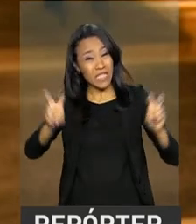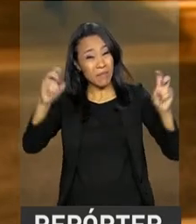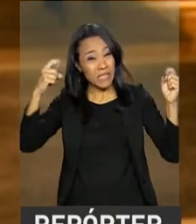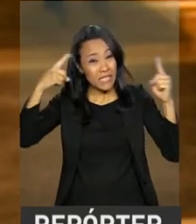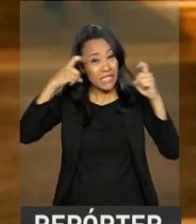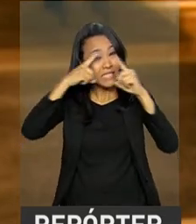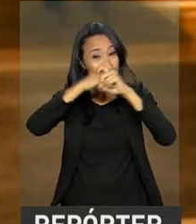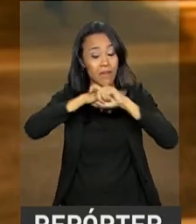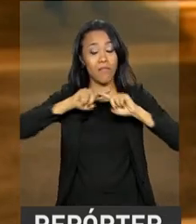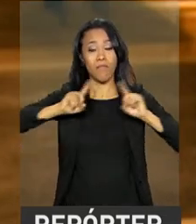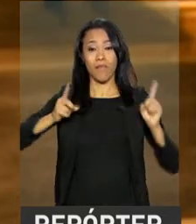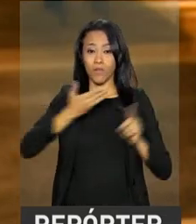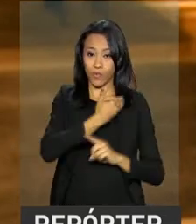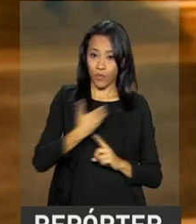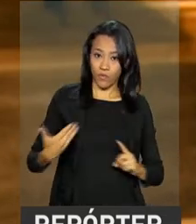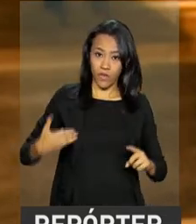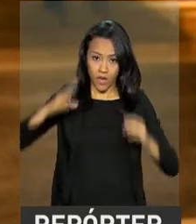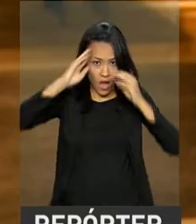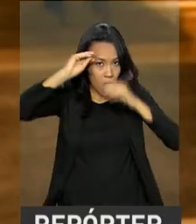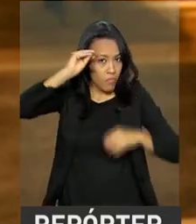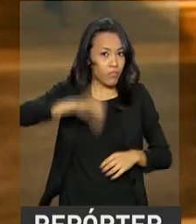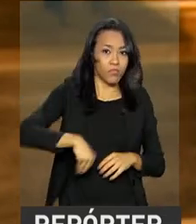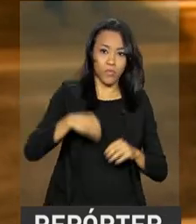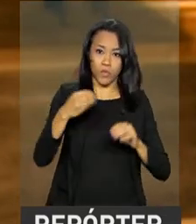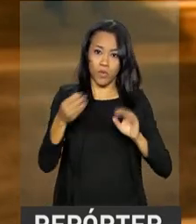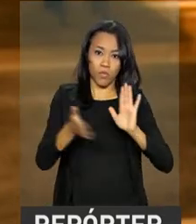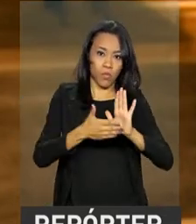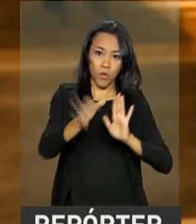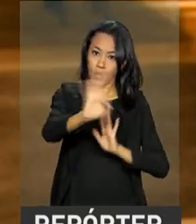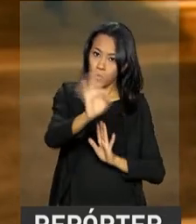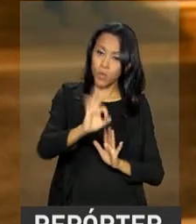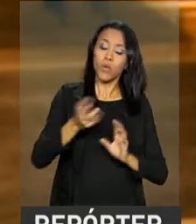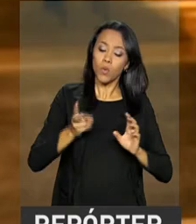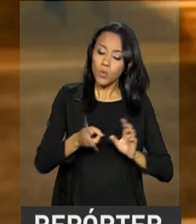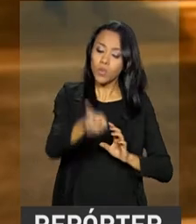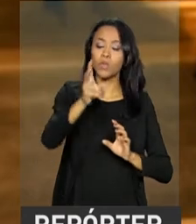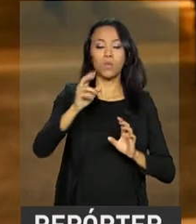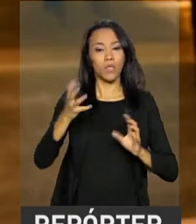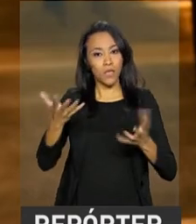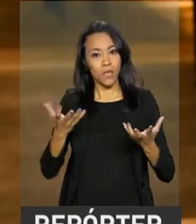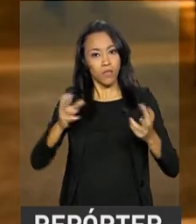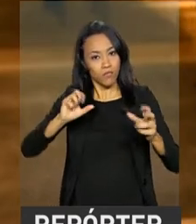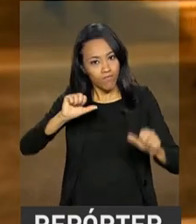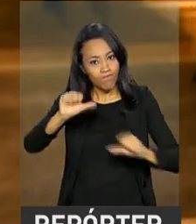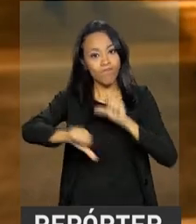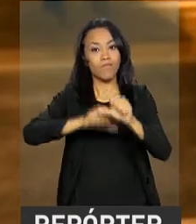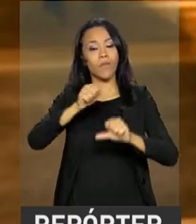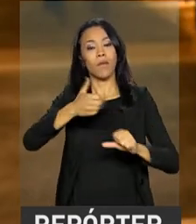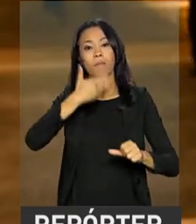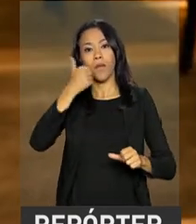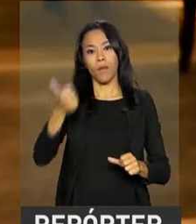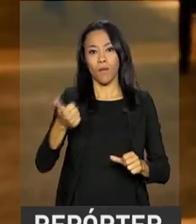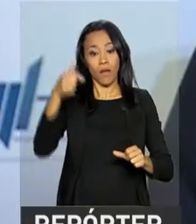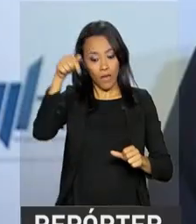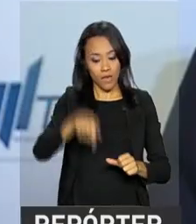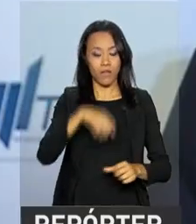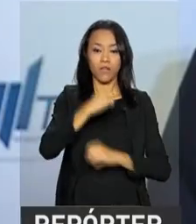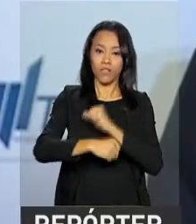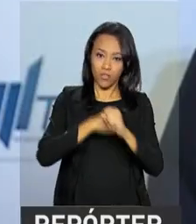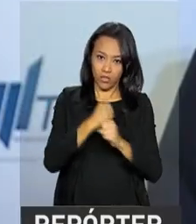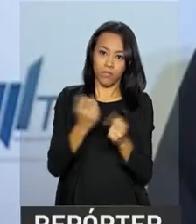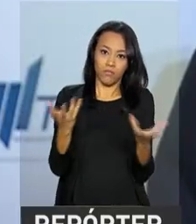não desistiu da medida e continua a defender a votação e aprovação da reforma no melhor dos cenários ainda neste ano